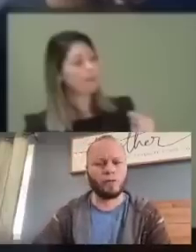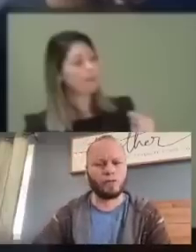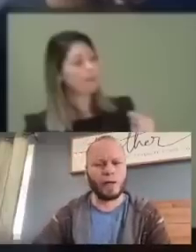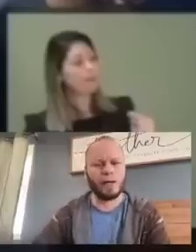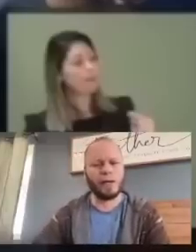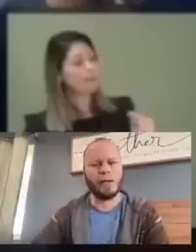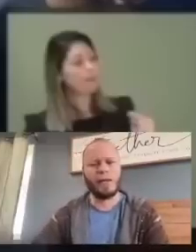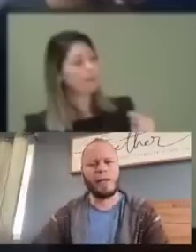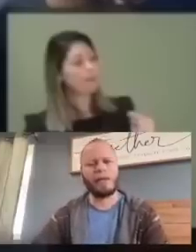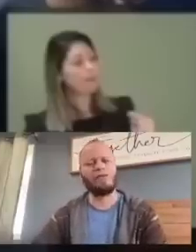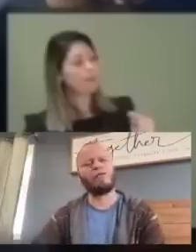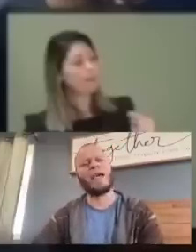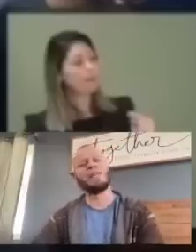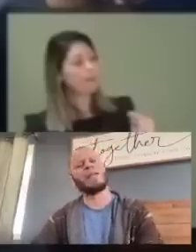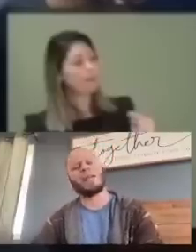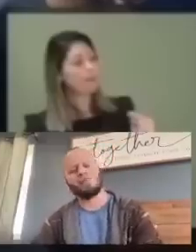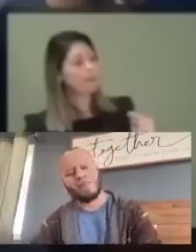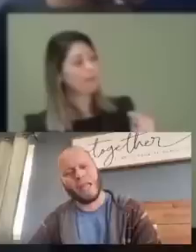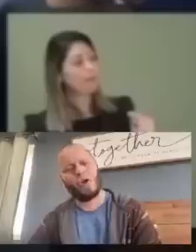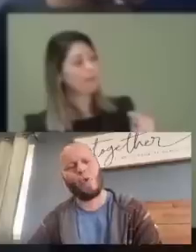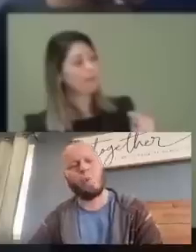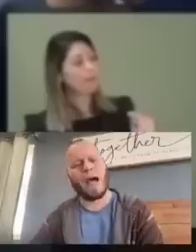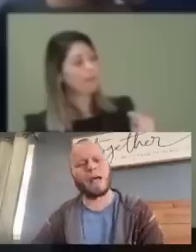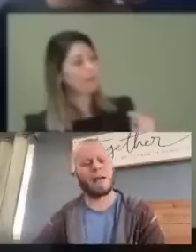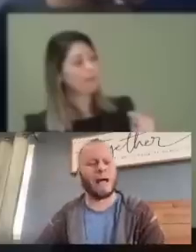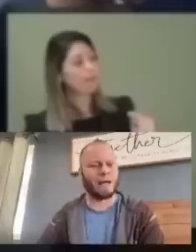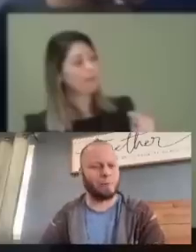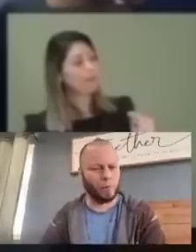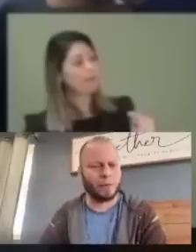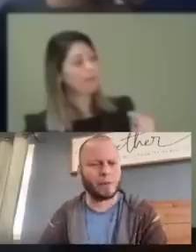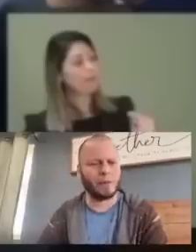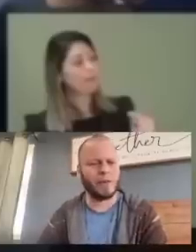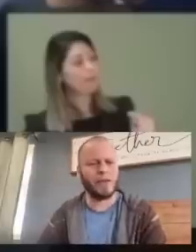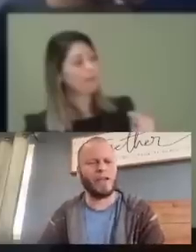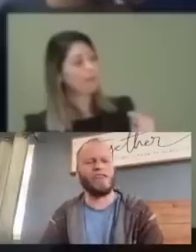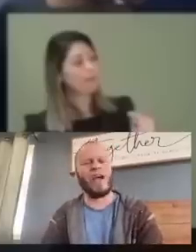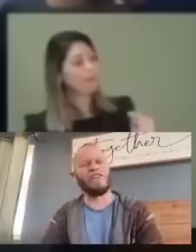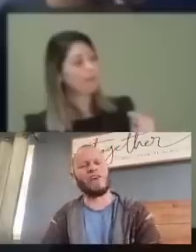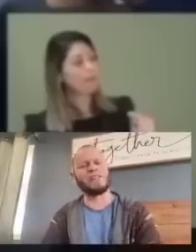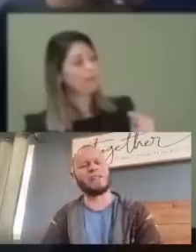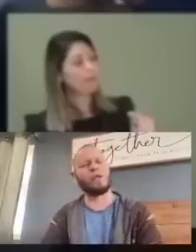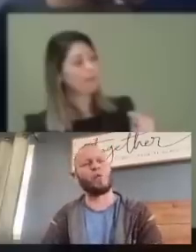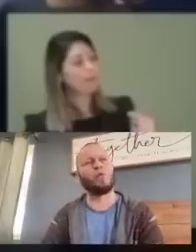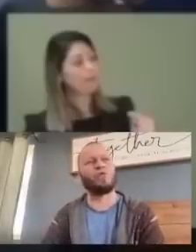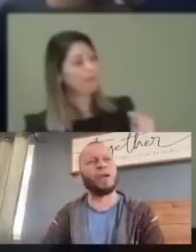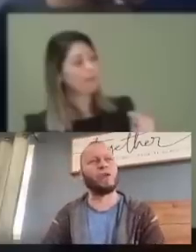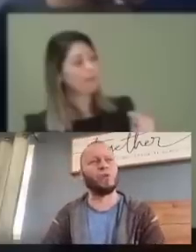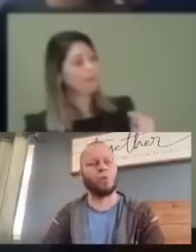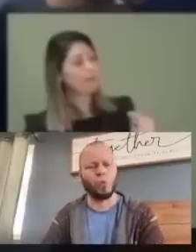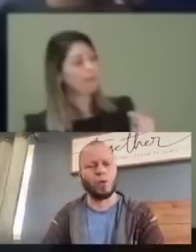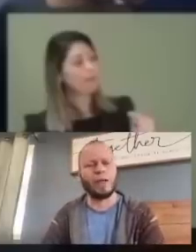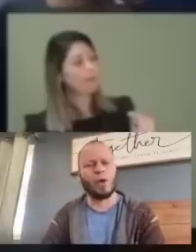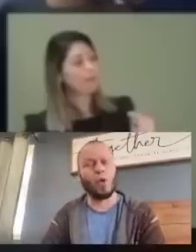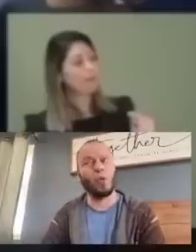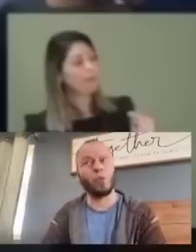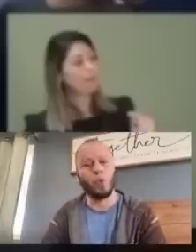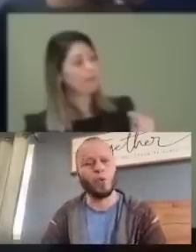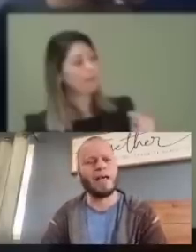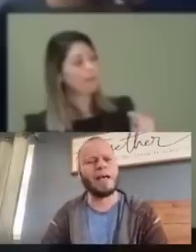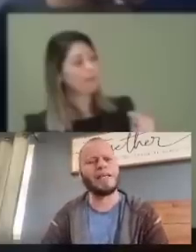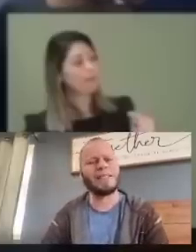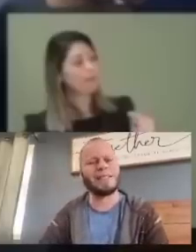prova que vai derrubar a república que vai fazer o governo Lula